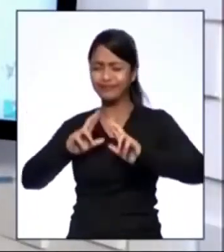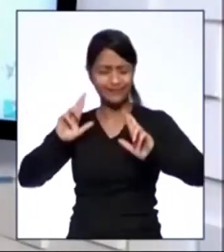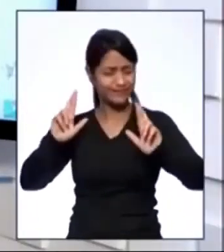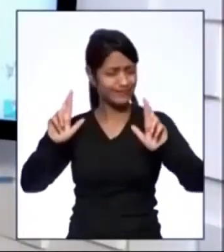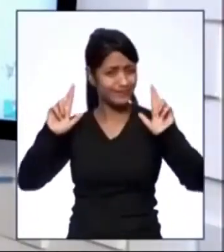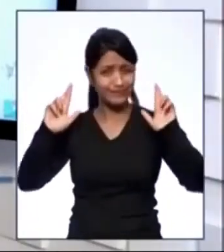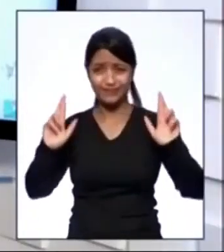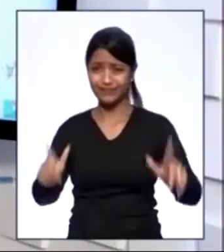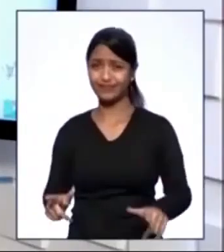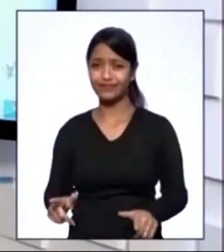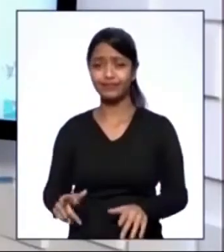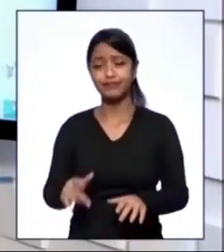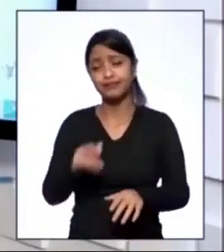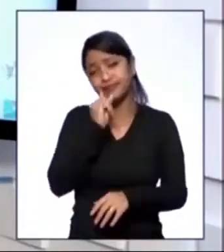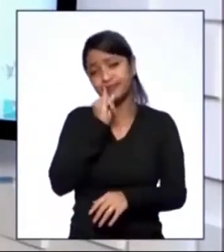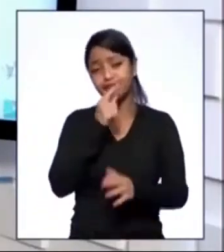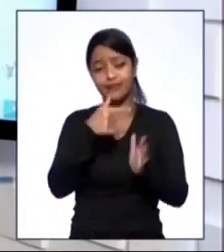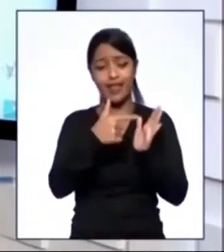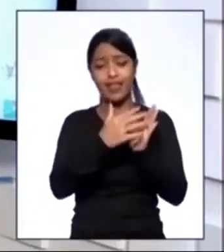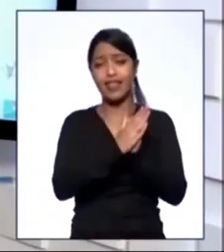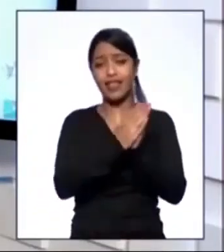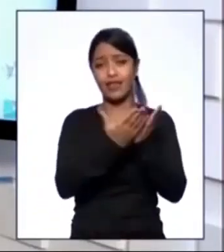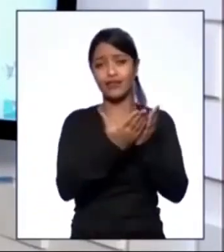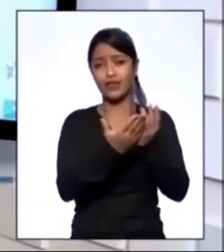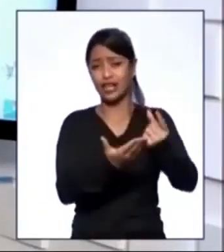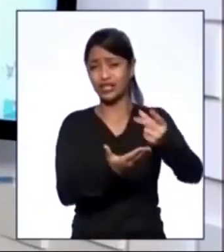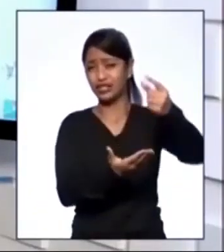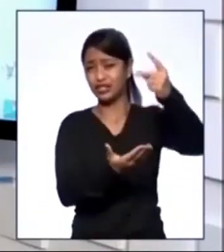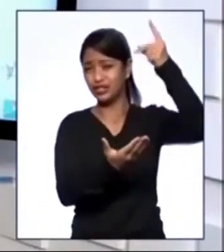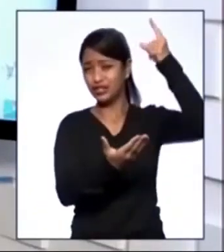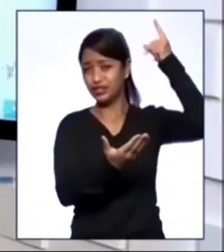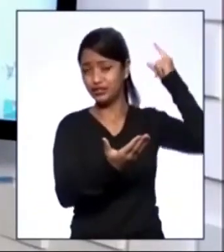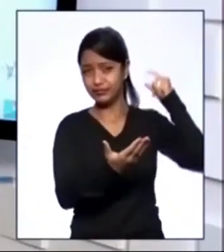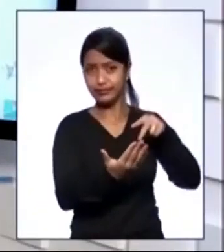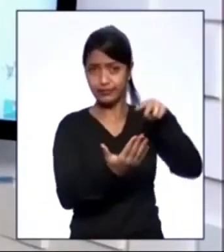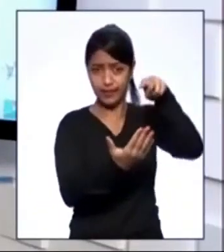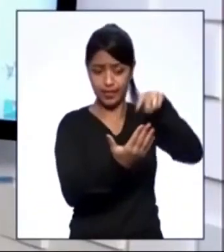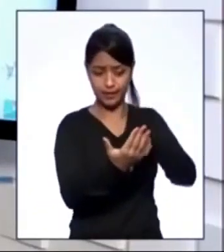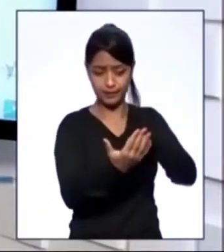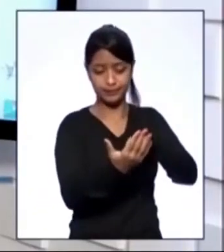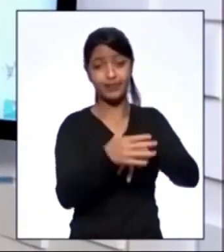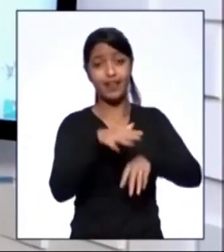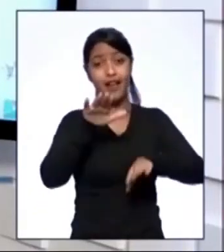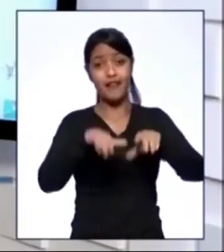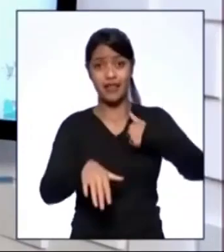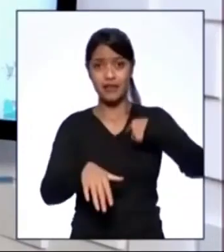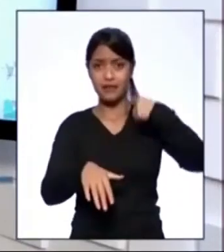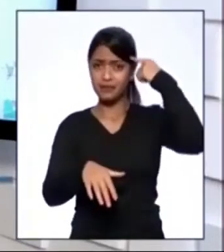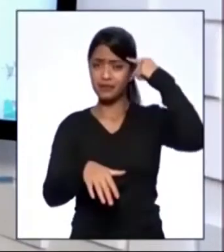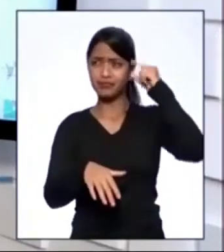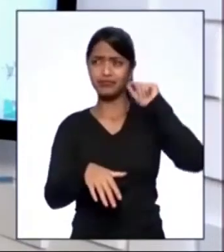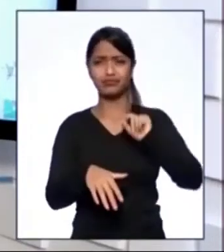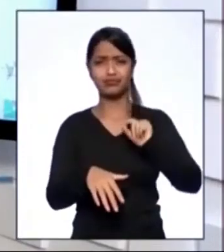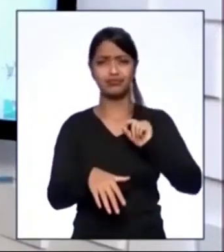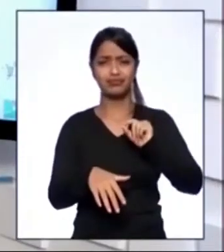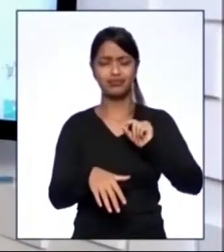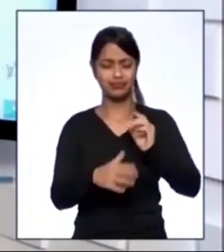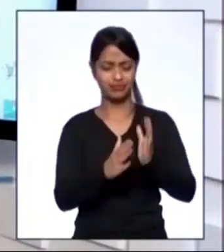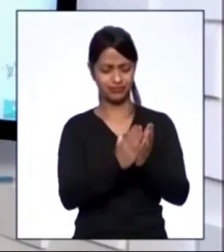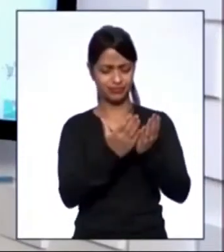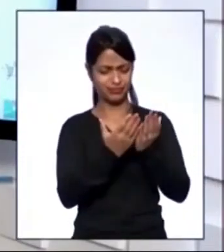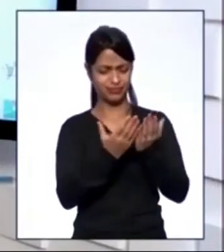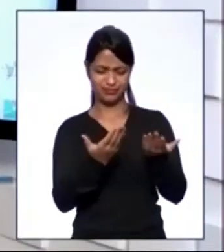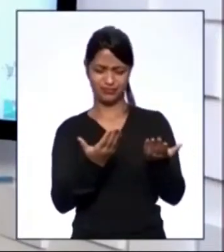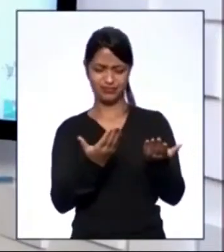livro antigo, vai ler. Eu, às vezes, me questiono, né? Se as pessoas realmente elas eram tão